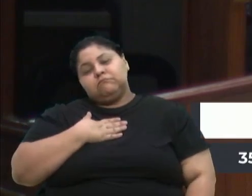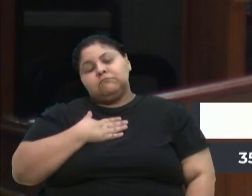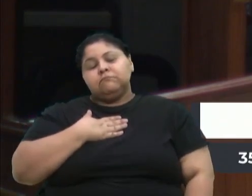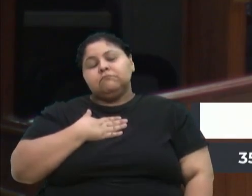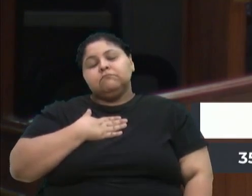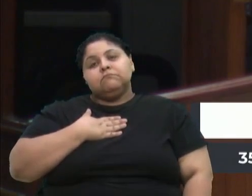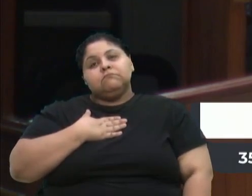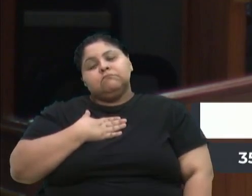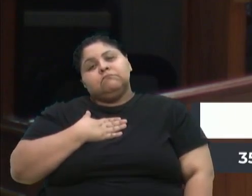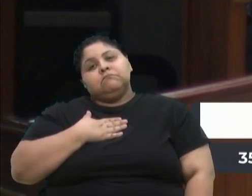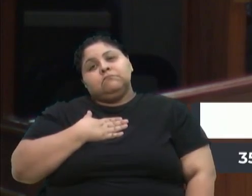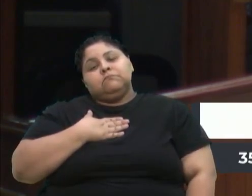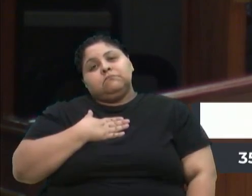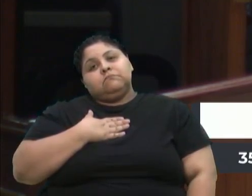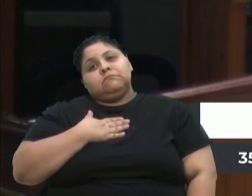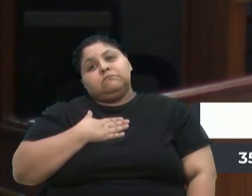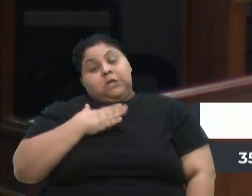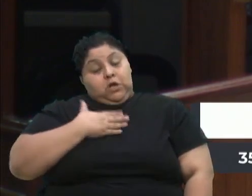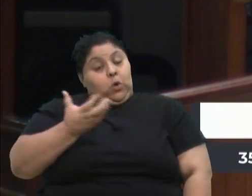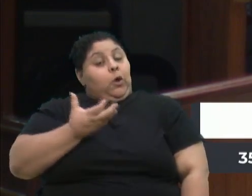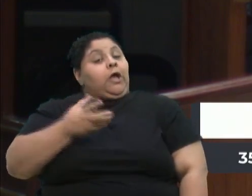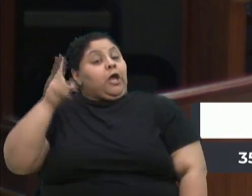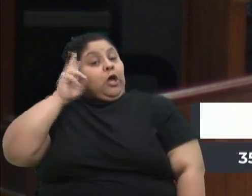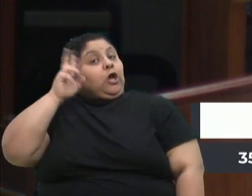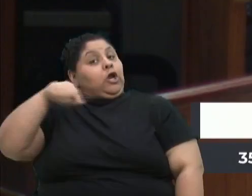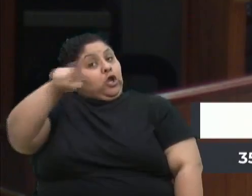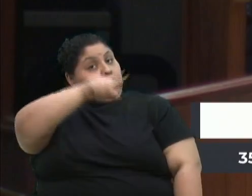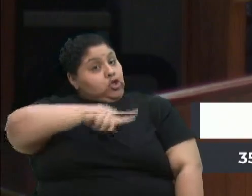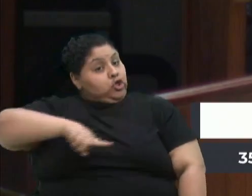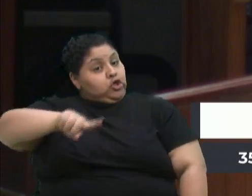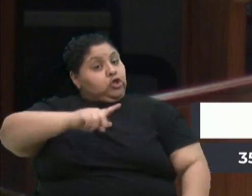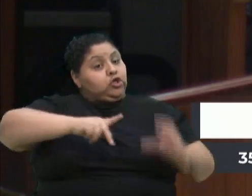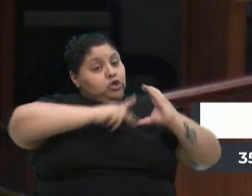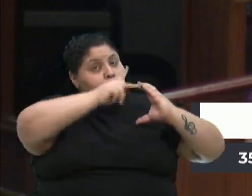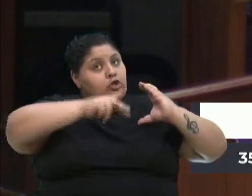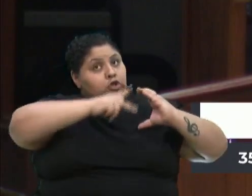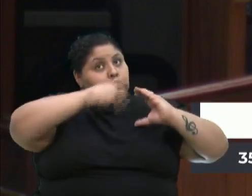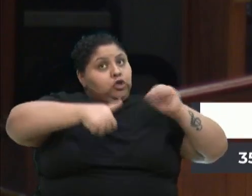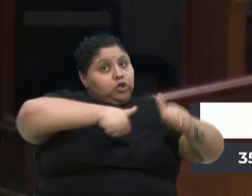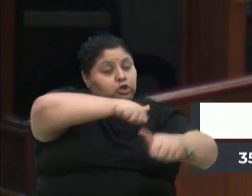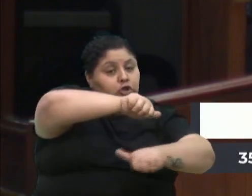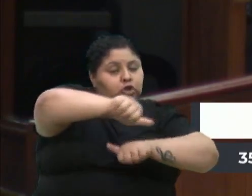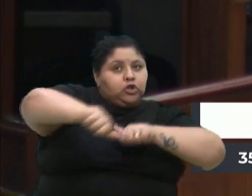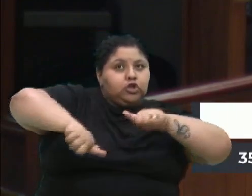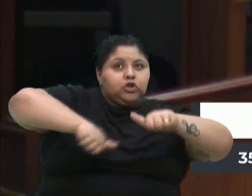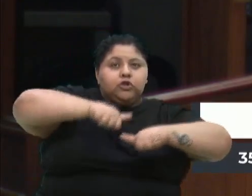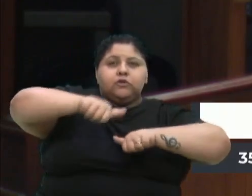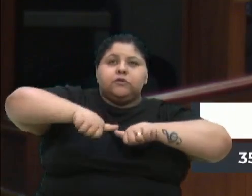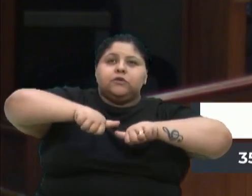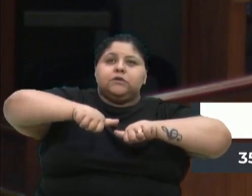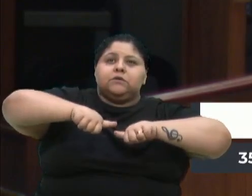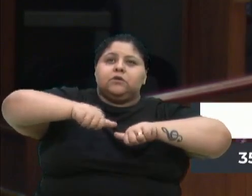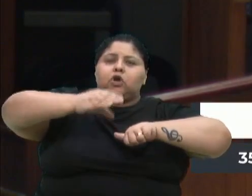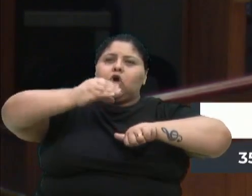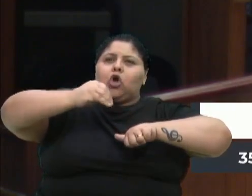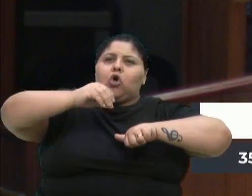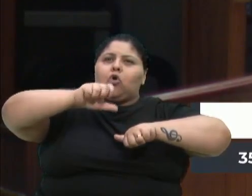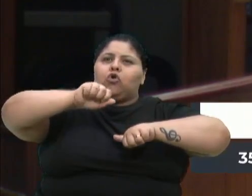quero lembrar que nós, aqui nessa casa, nós alteramos a COSIP, né? Então, o morador está pagando por